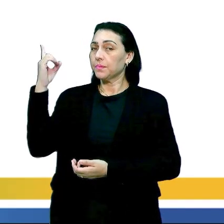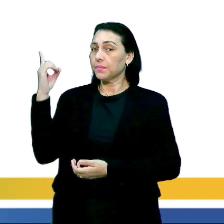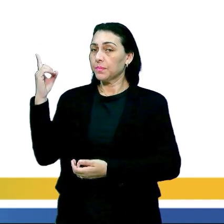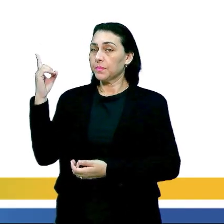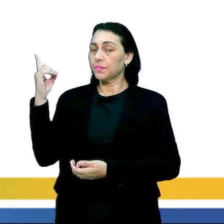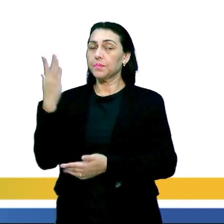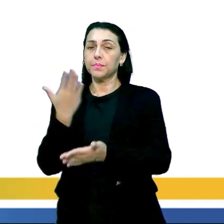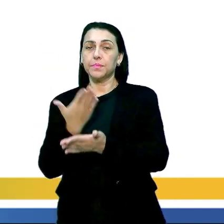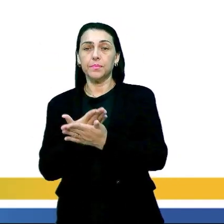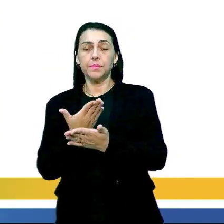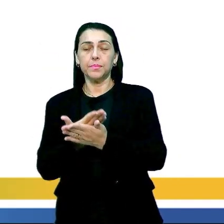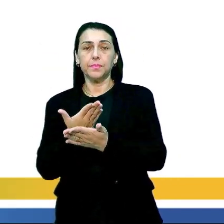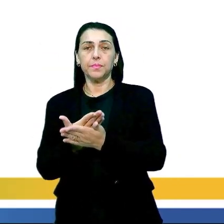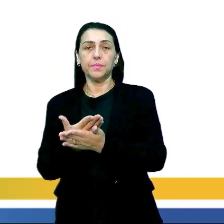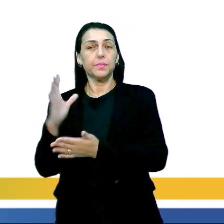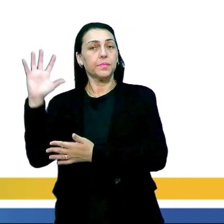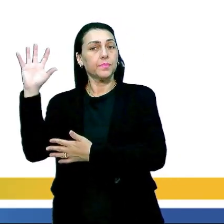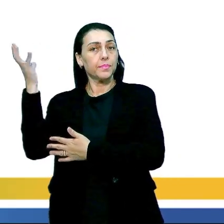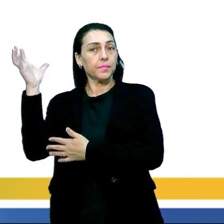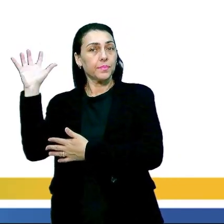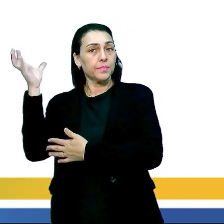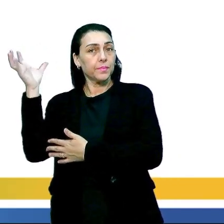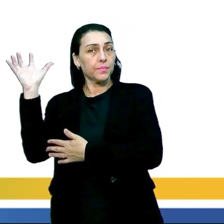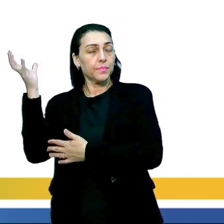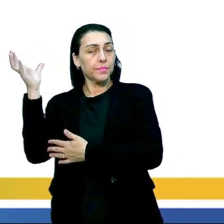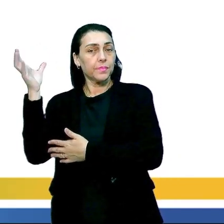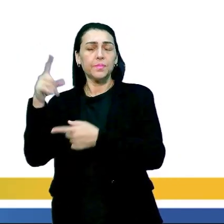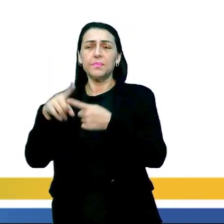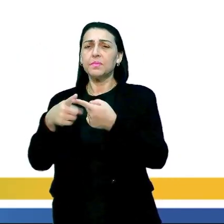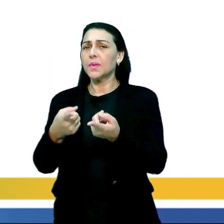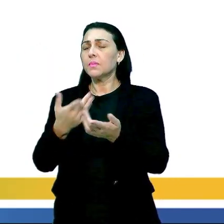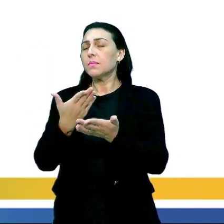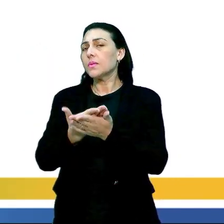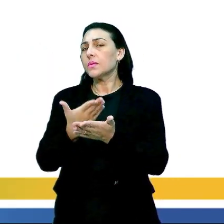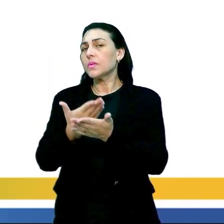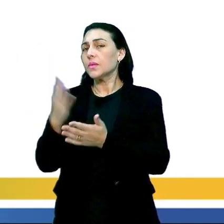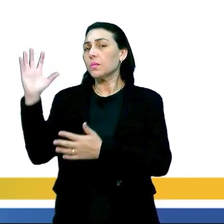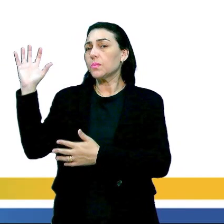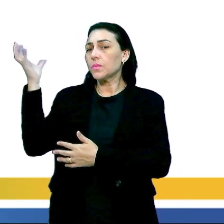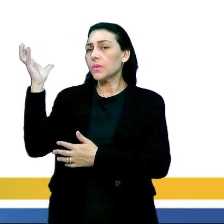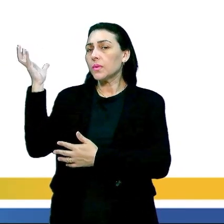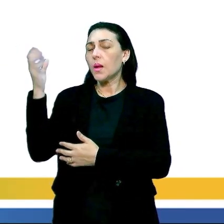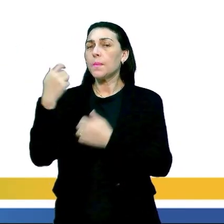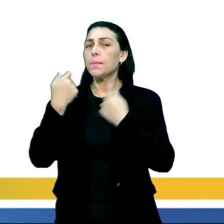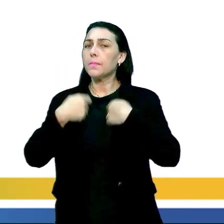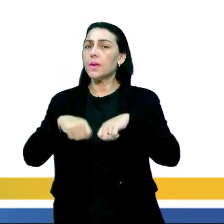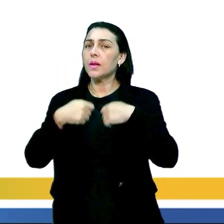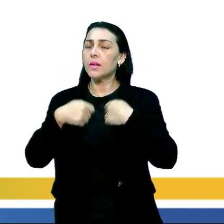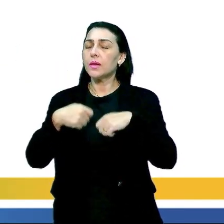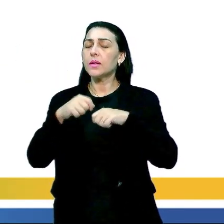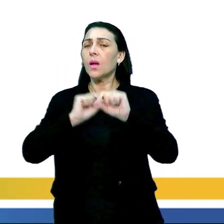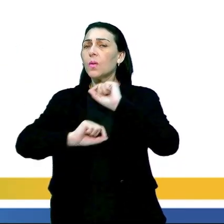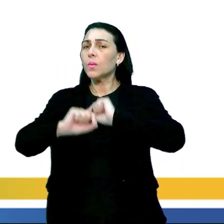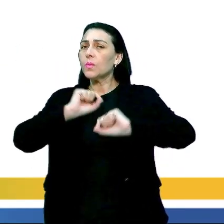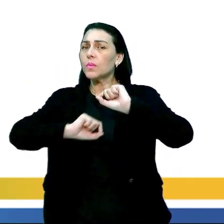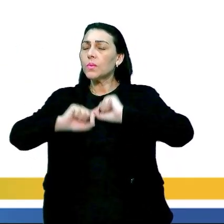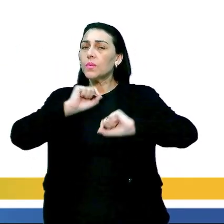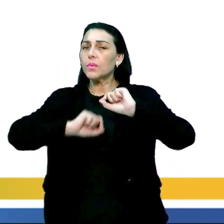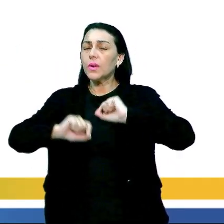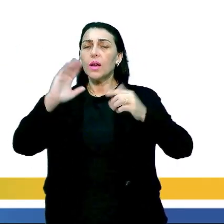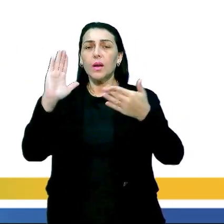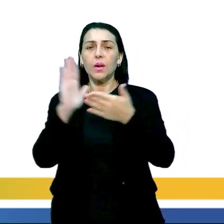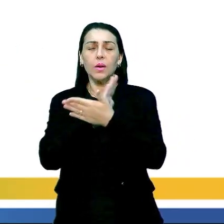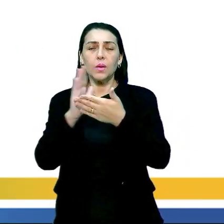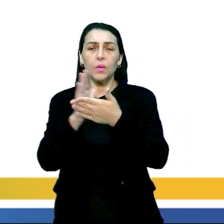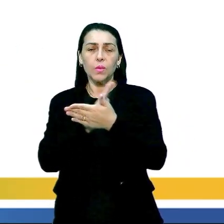vamos estudar hoje sobre o clima. Mas para estudar sobre o clima, a gente vai precisar levar em consideração